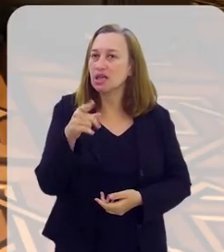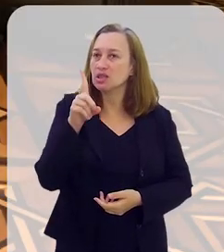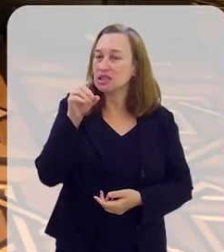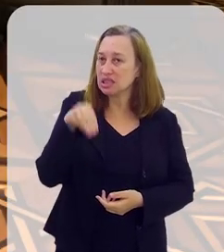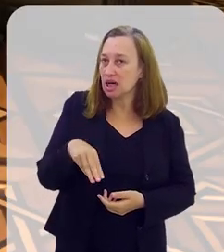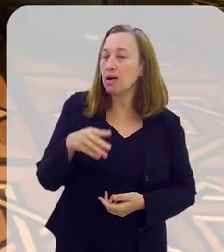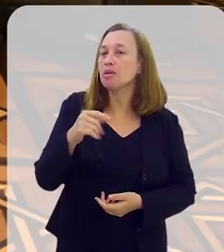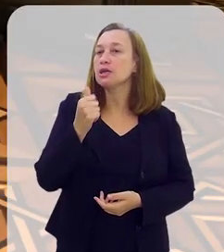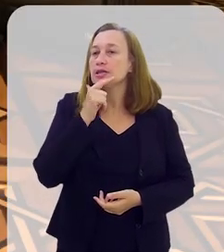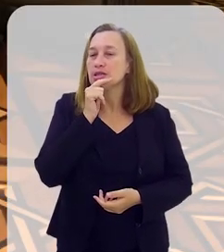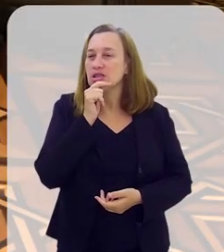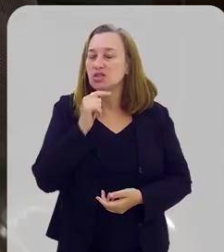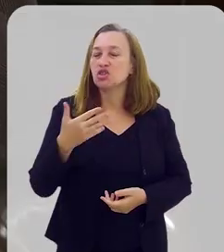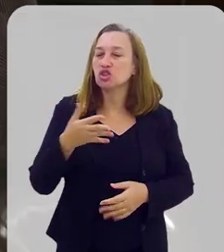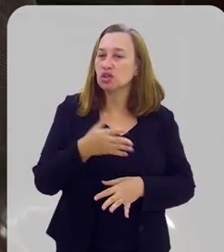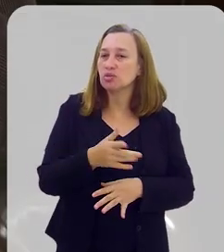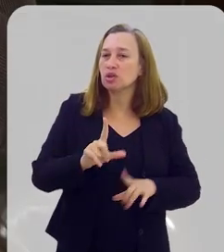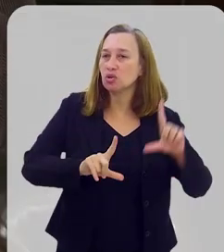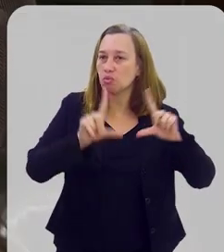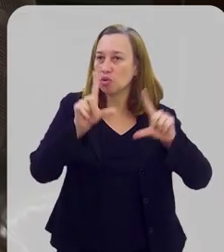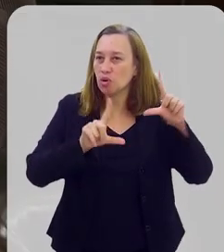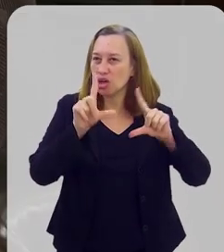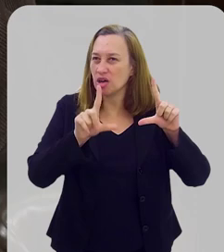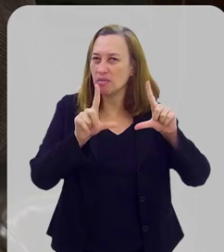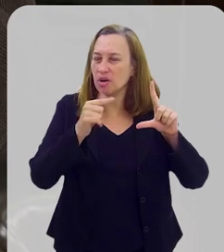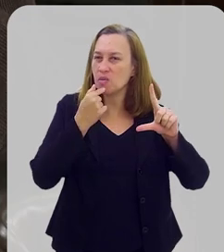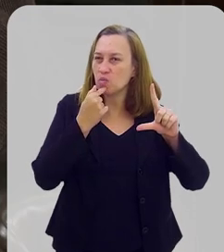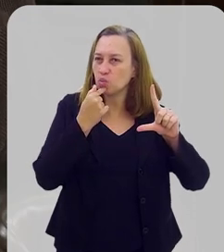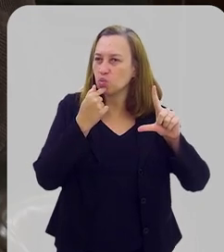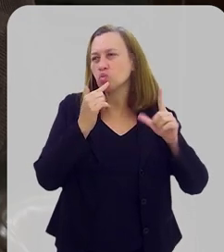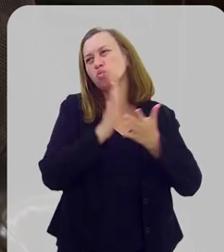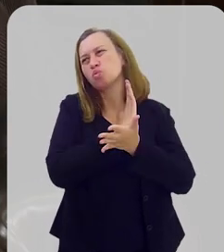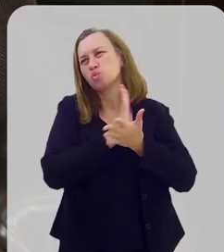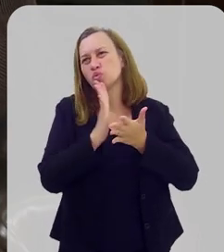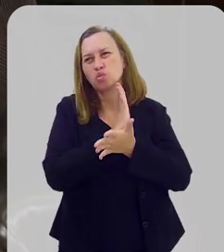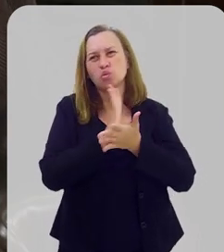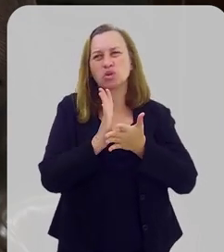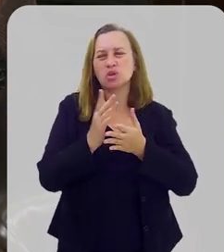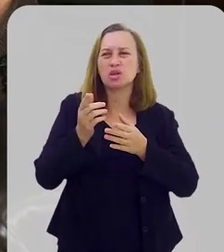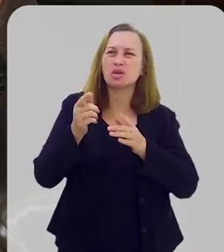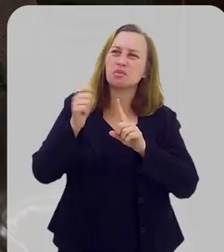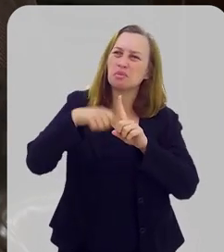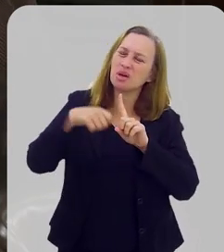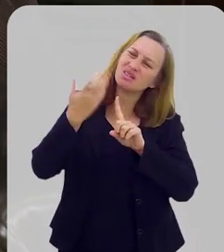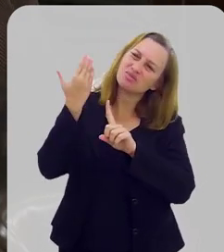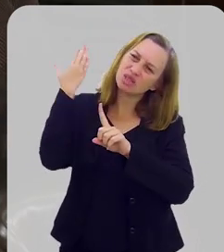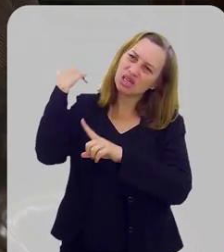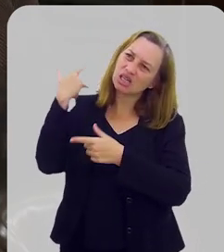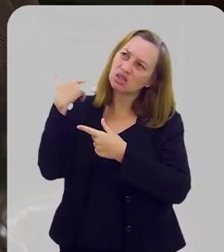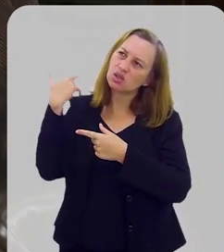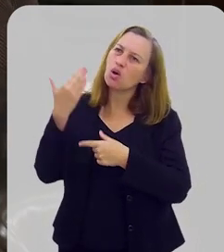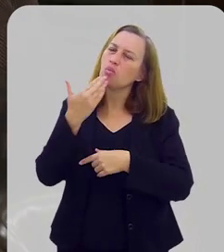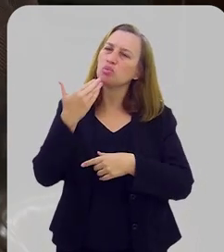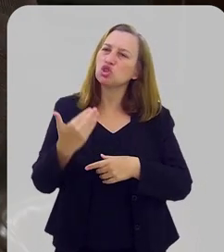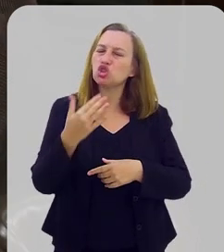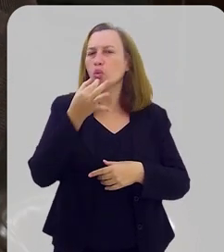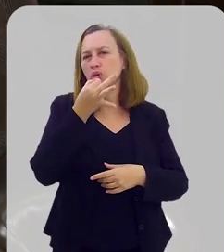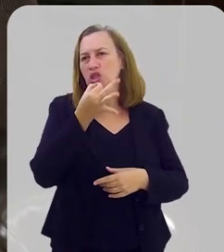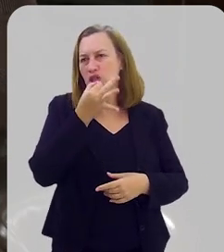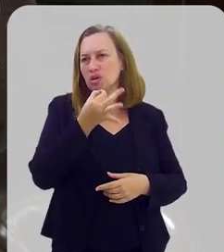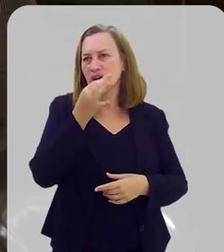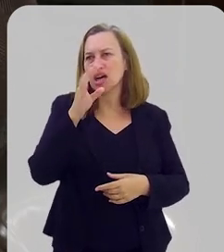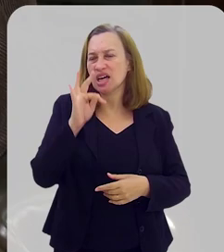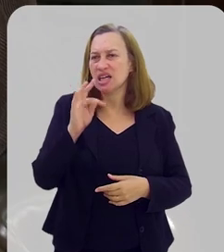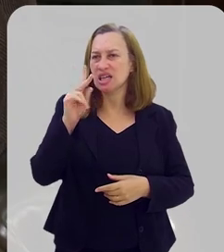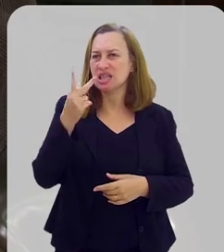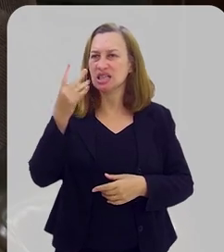aí da muito incrível nós tivemos aqui um programa Joel um programa uns programas meses atrás e eu pedi uma opinião